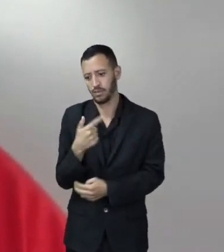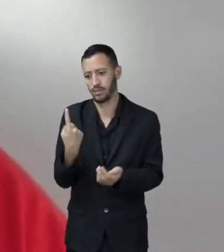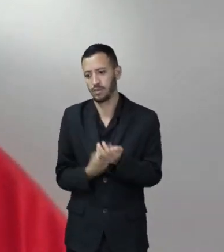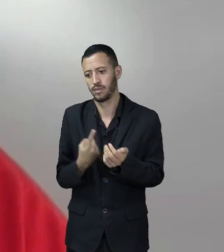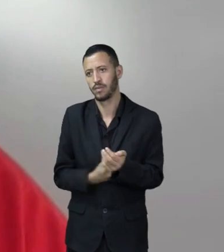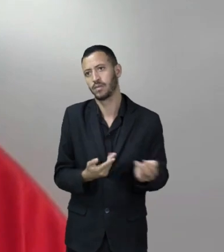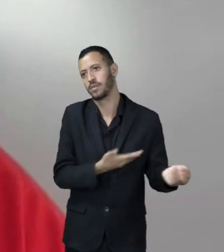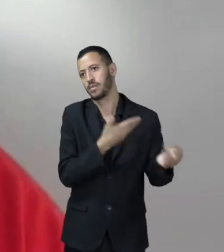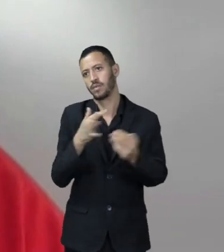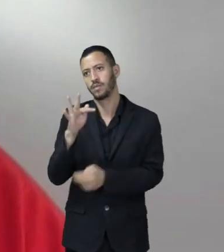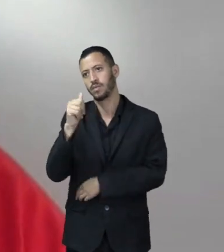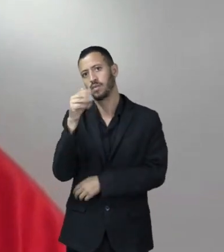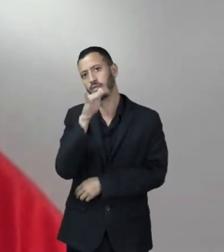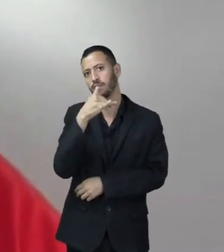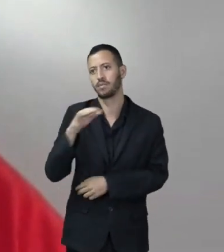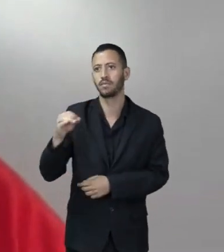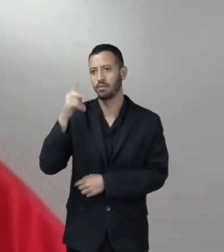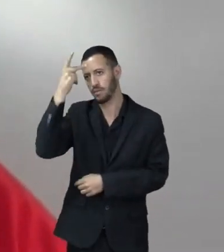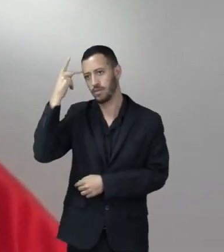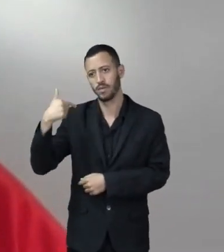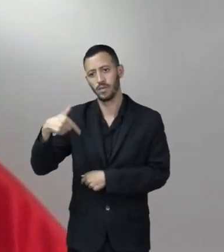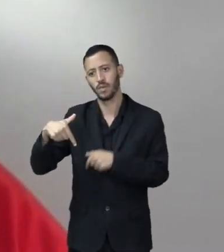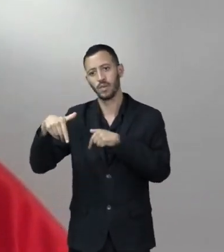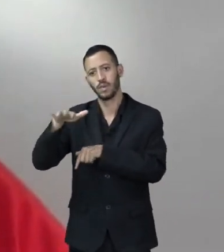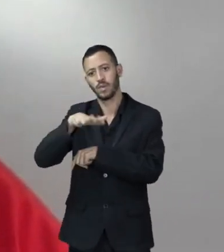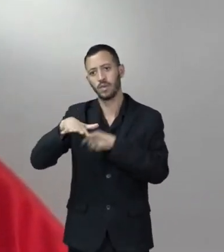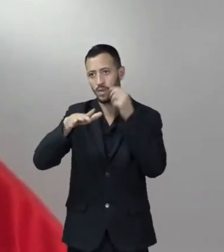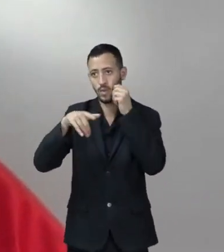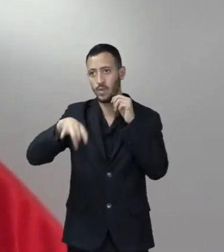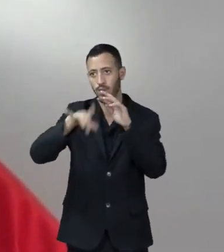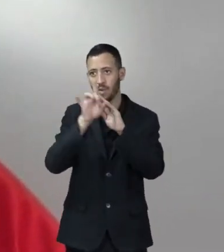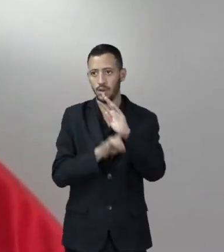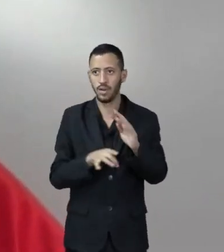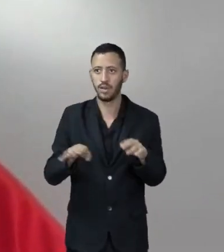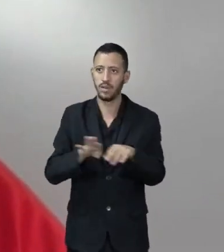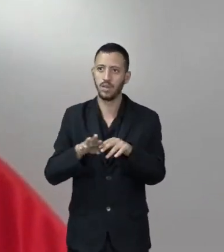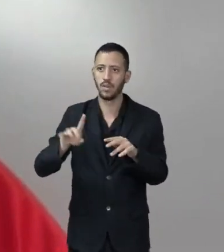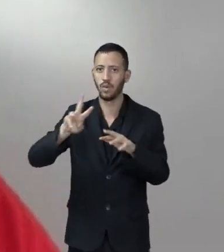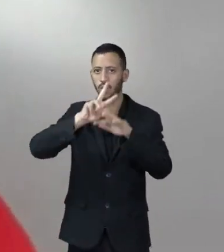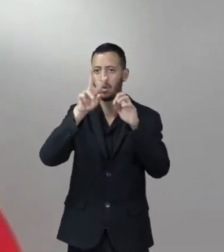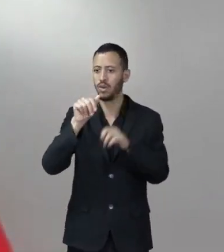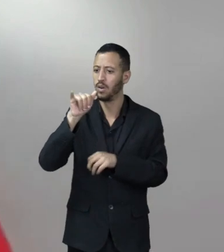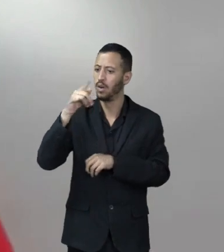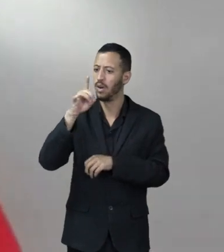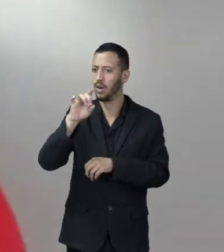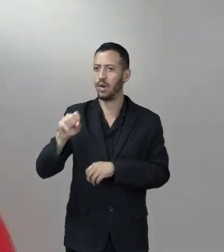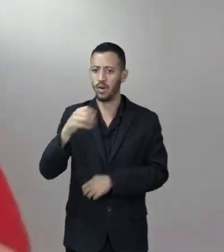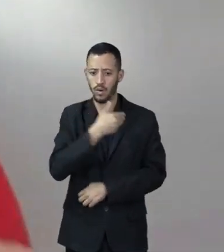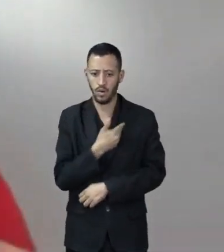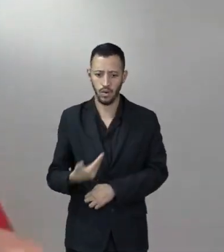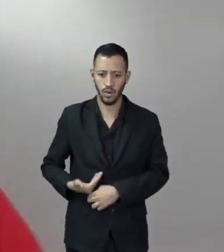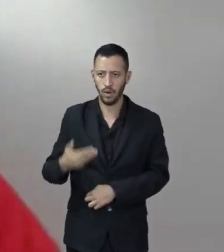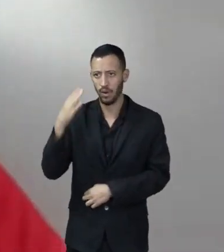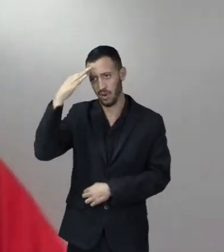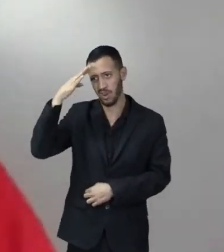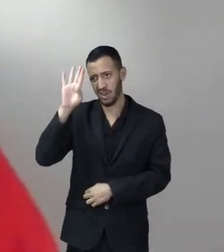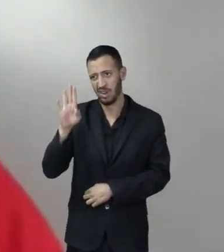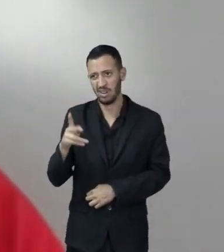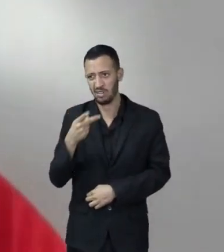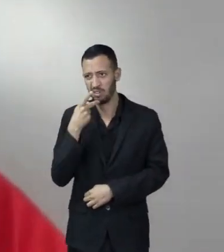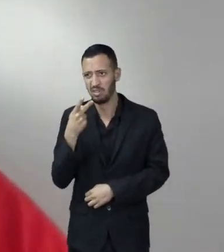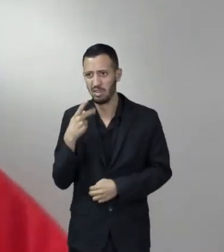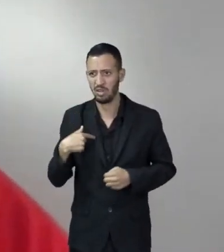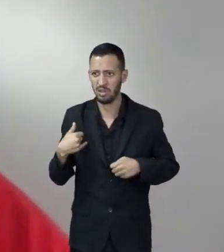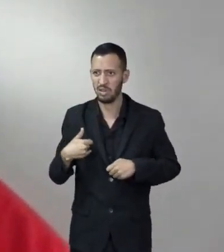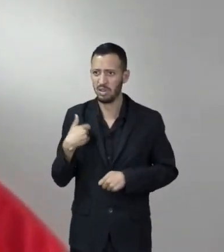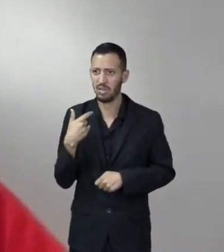Fábio Mesquita, um grande sanitarista que foi diretor do Departamento de AIDS. E no governo Bolsonaro, eu falo isso, eu chego a ajeitar minha roupa de